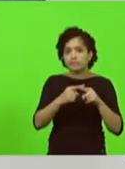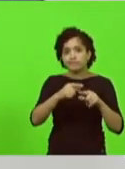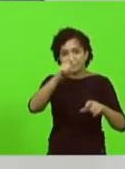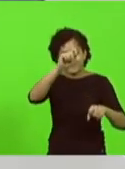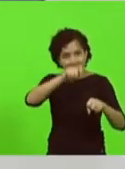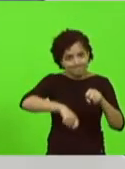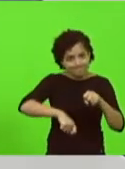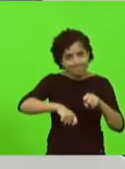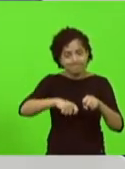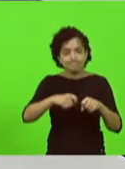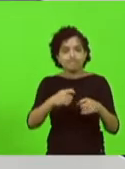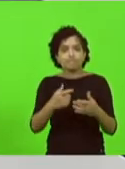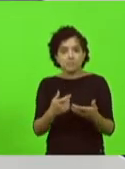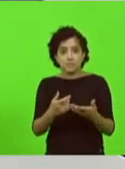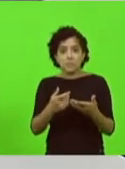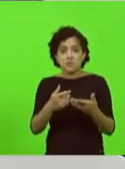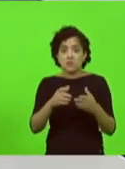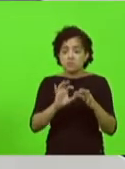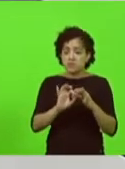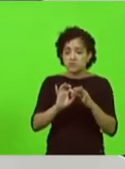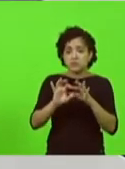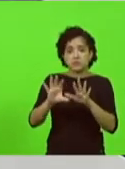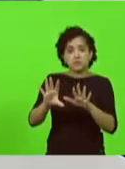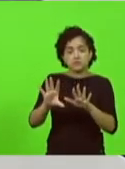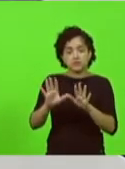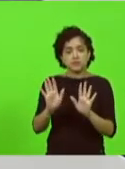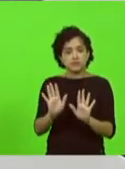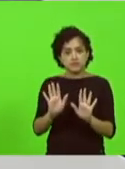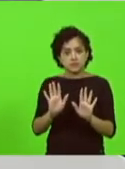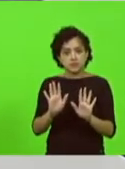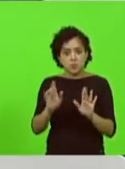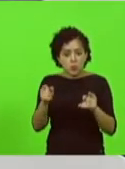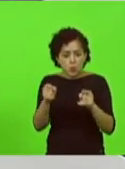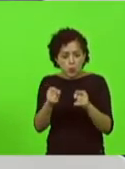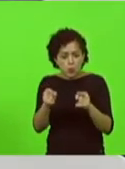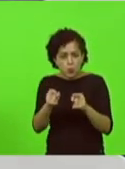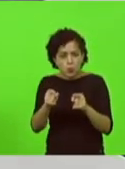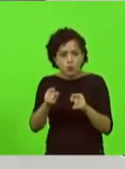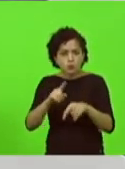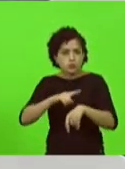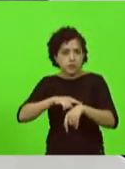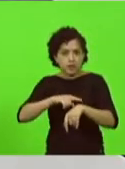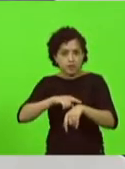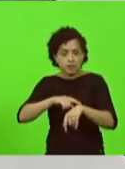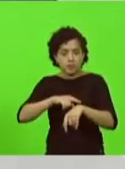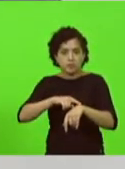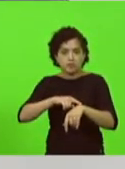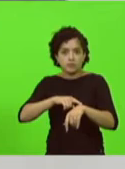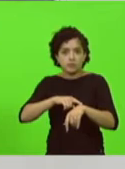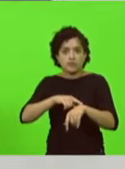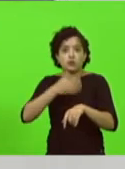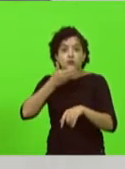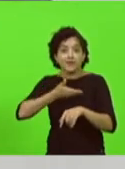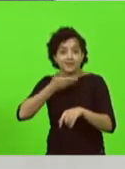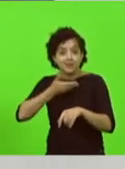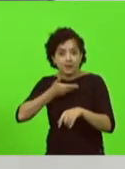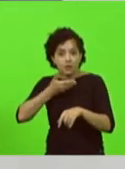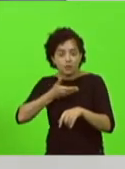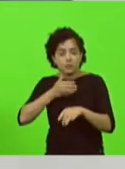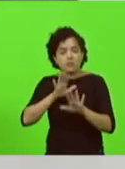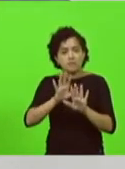E foi colocado na rua, na saidinha, na famosa saidinha de Natal. Eu quero fazer um apelo